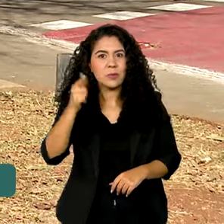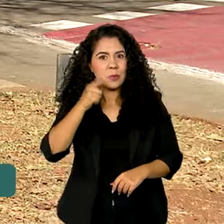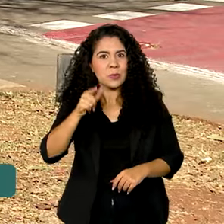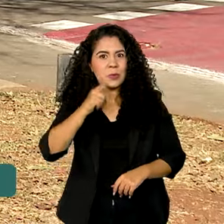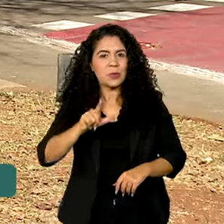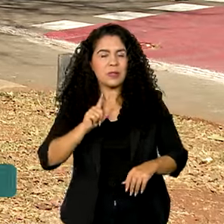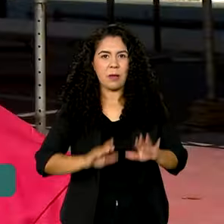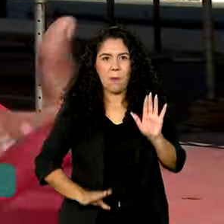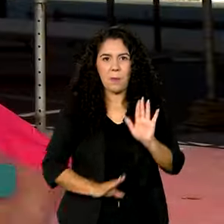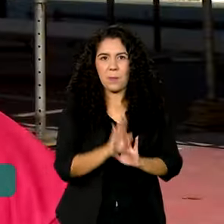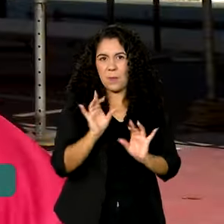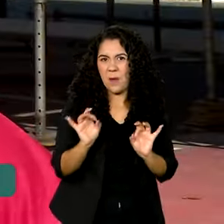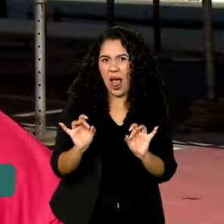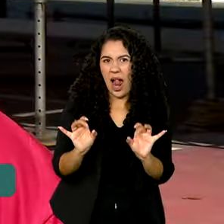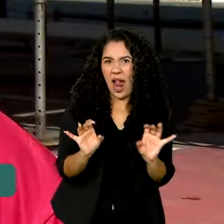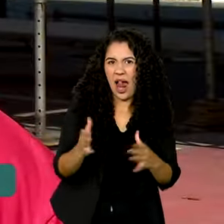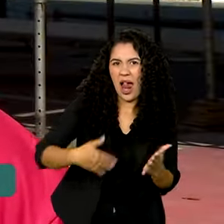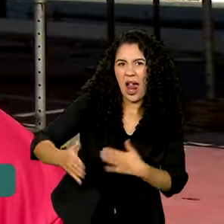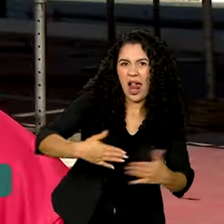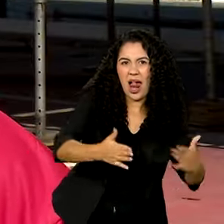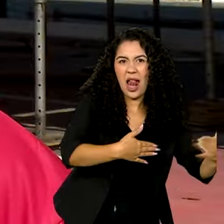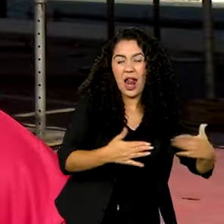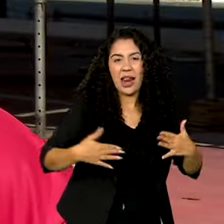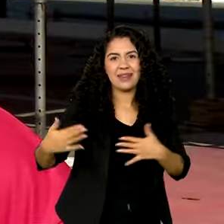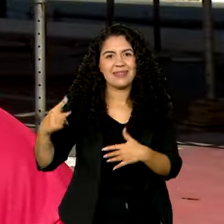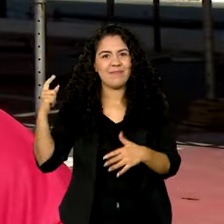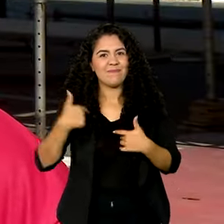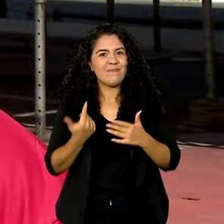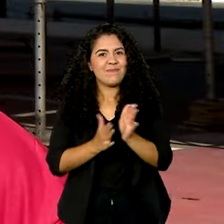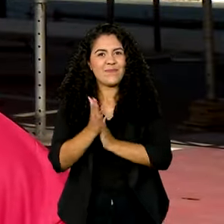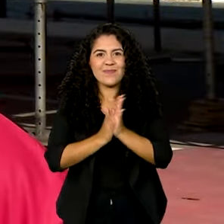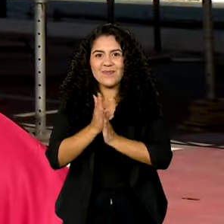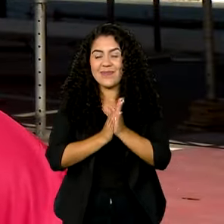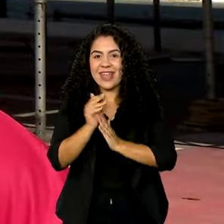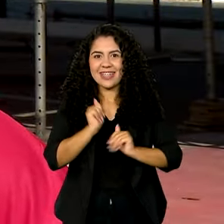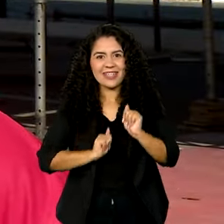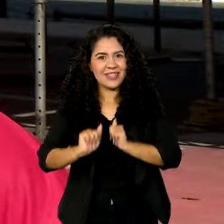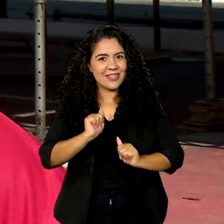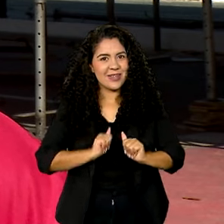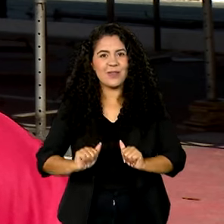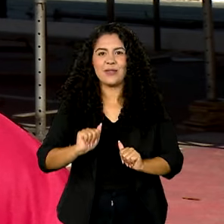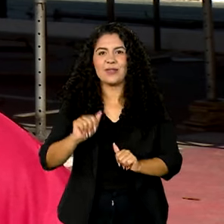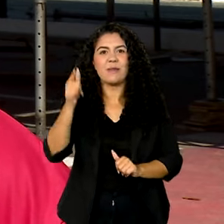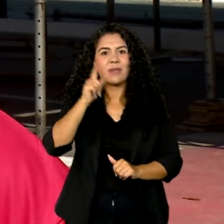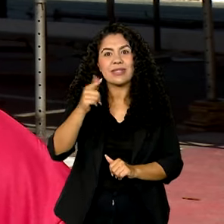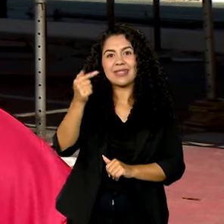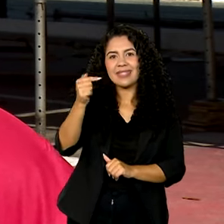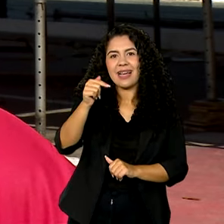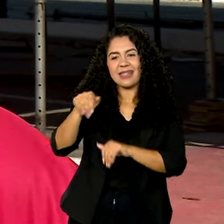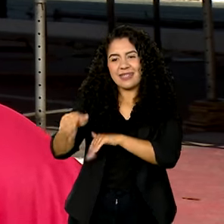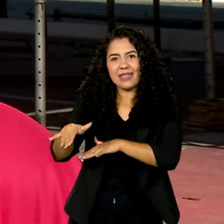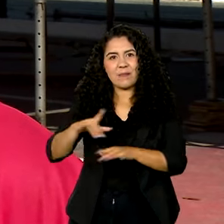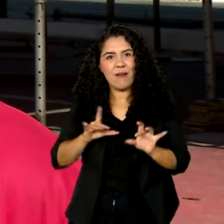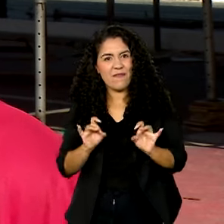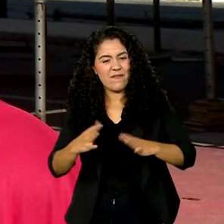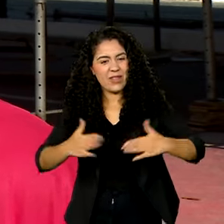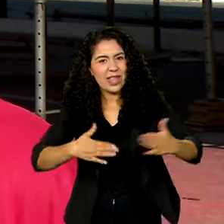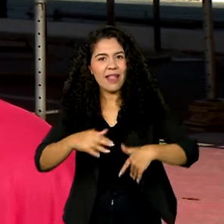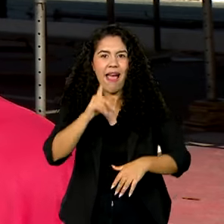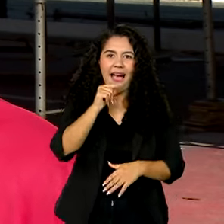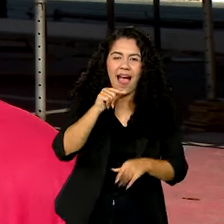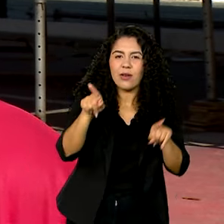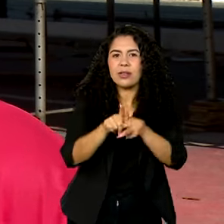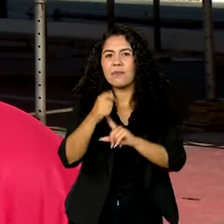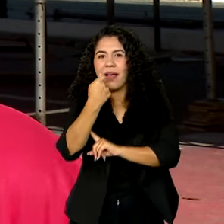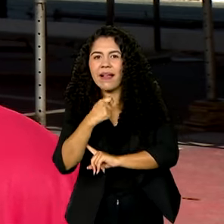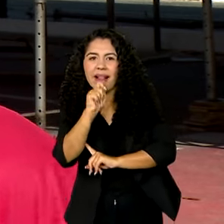bater recorde. Não vê a hora de chegar o 7 de setembro, pai, que é o melhor dia do ano para nós, no picolé, na água mineral. O clima